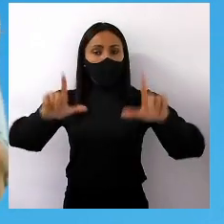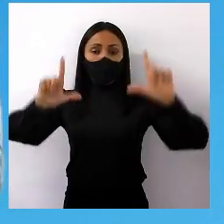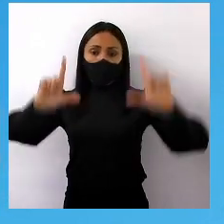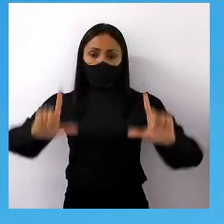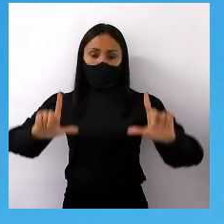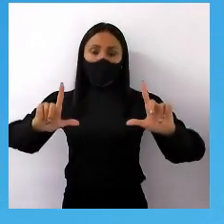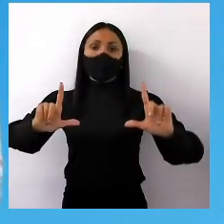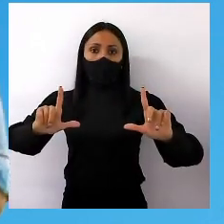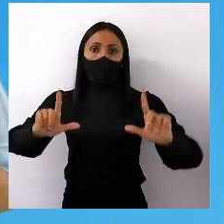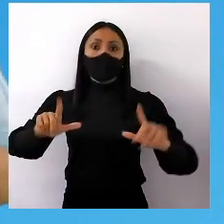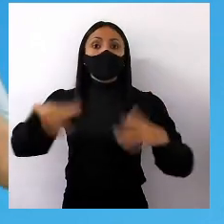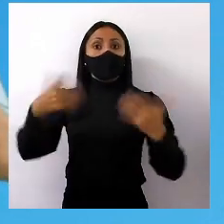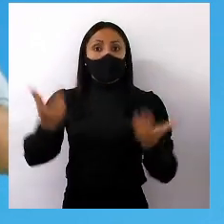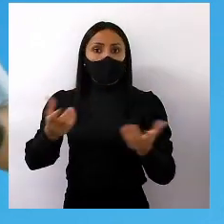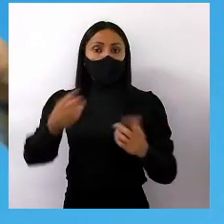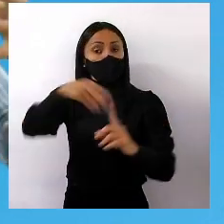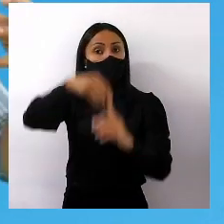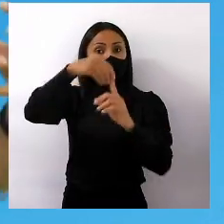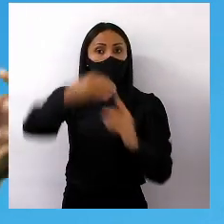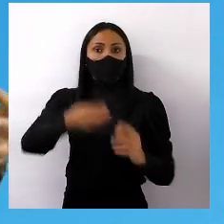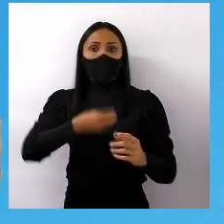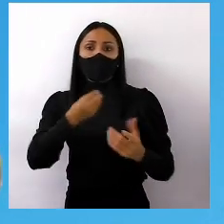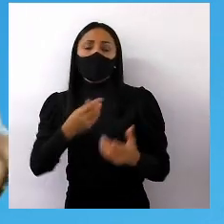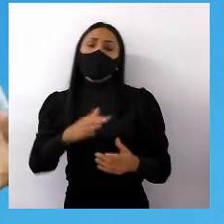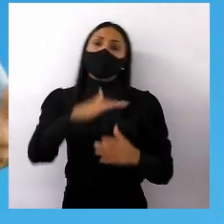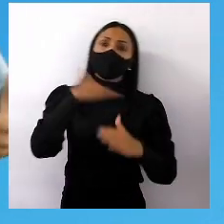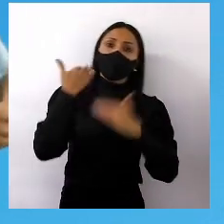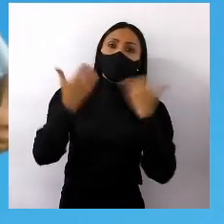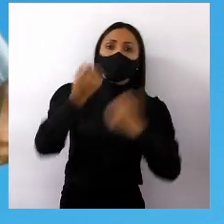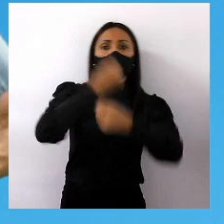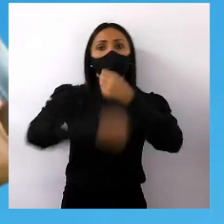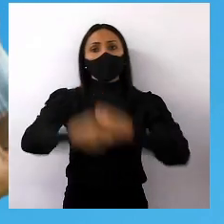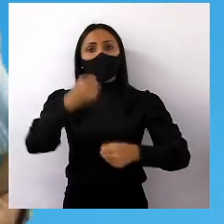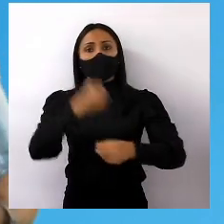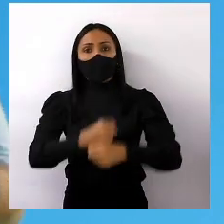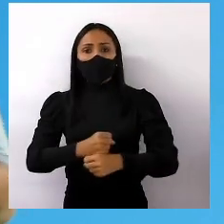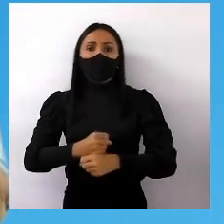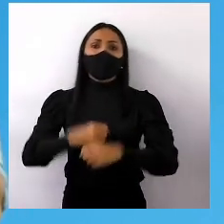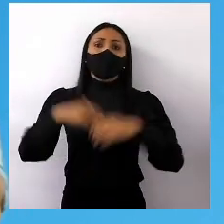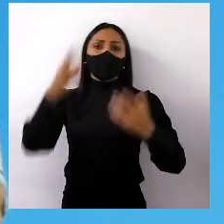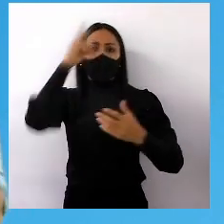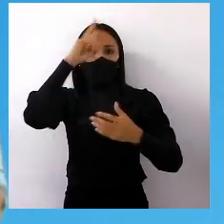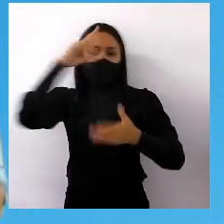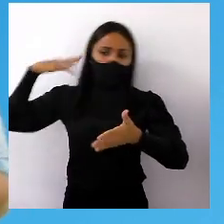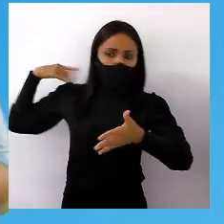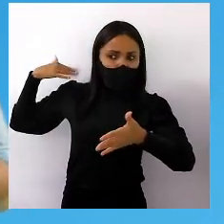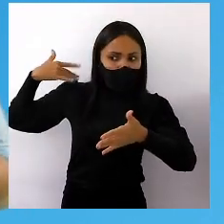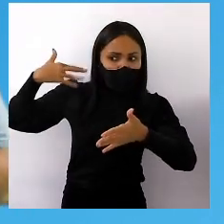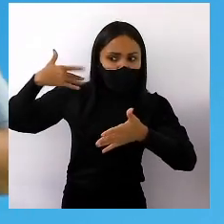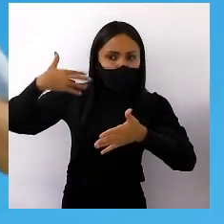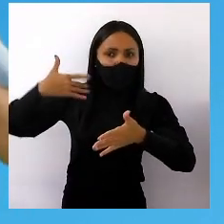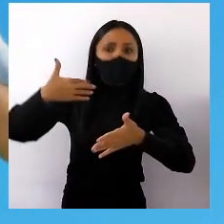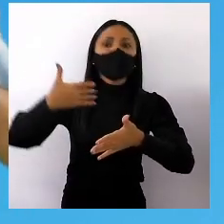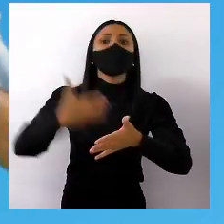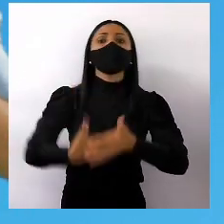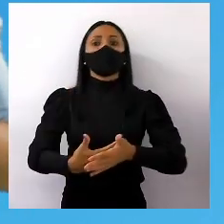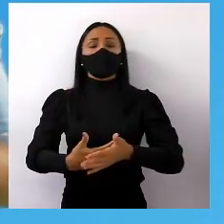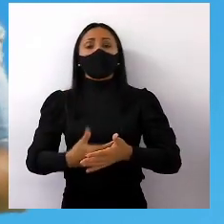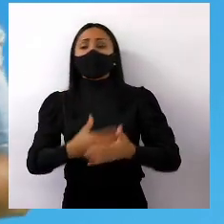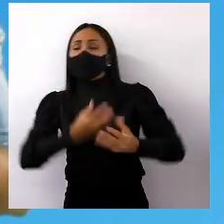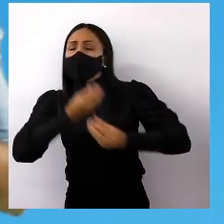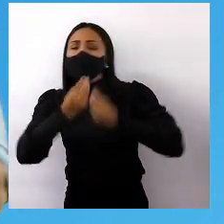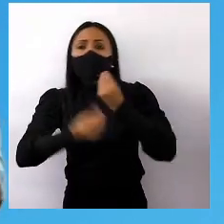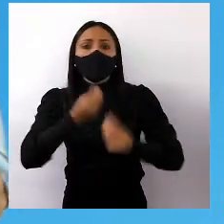Vivo de Pernambuco. Ele nos deixou ano passado, mas deixou um legado para todos nós de